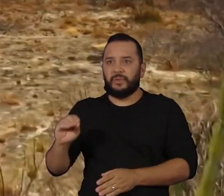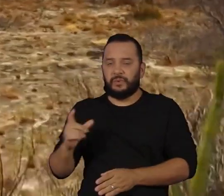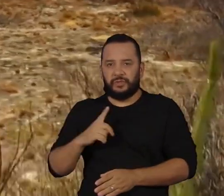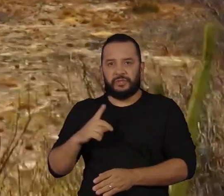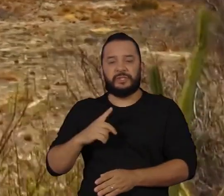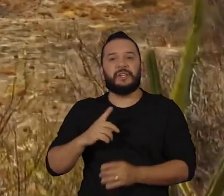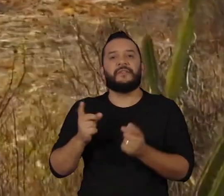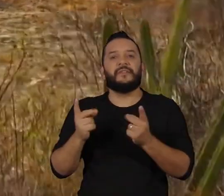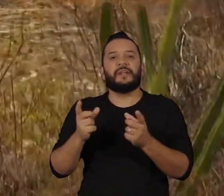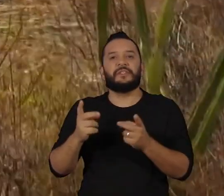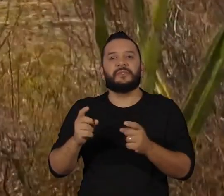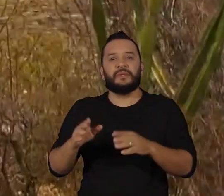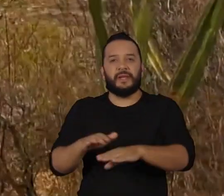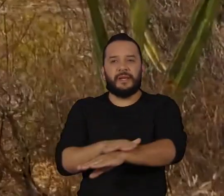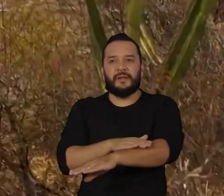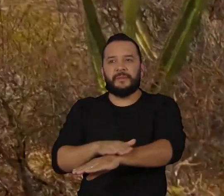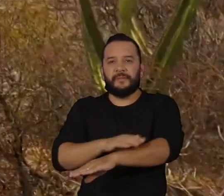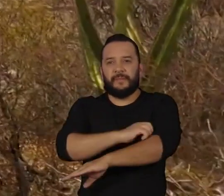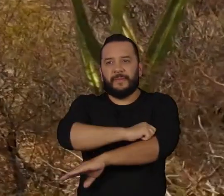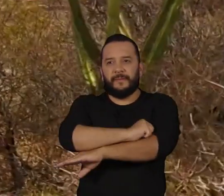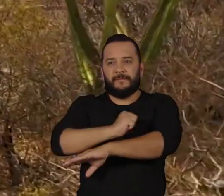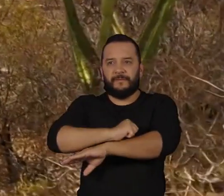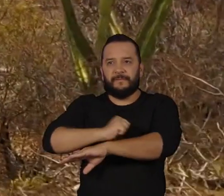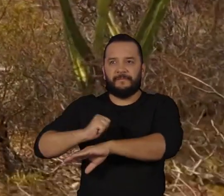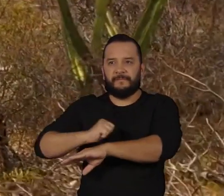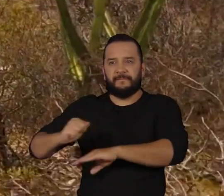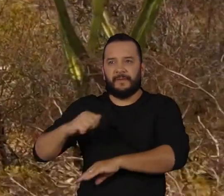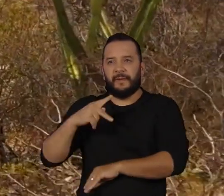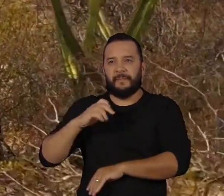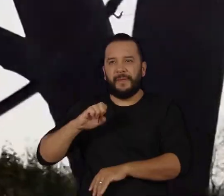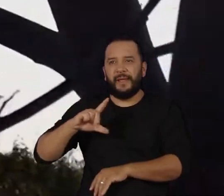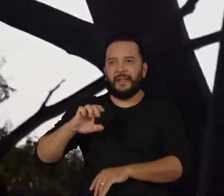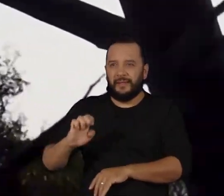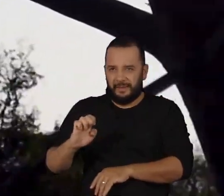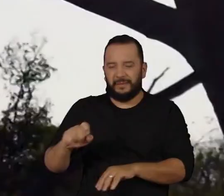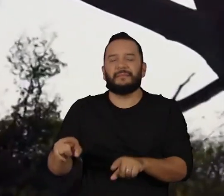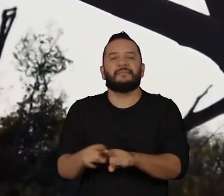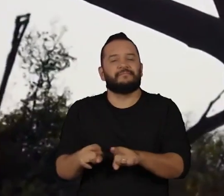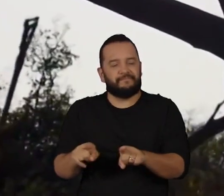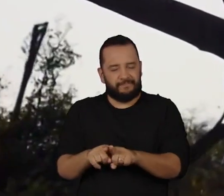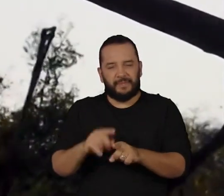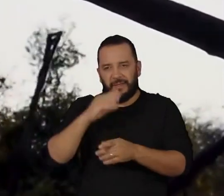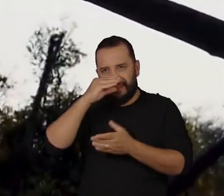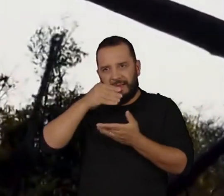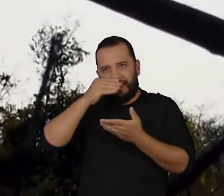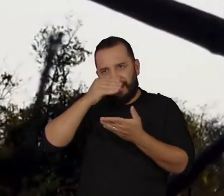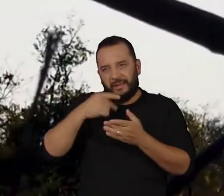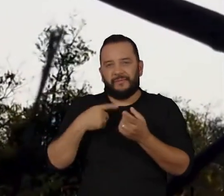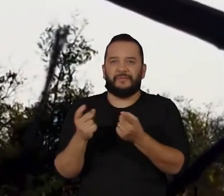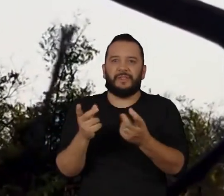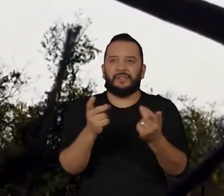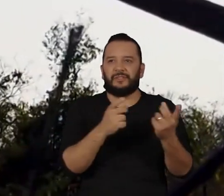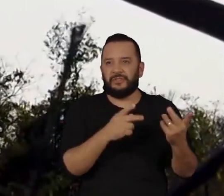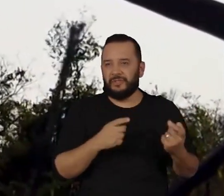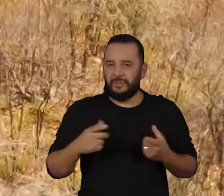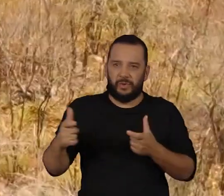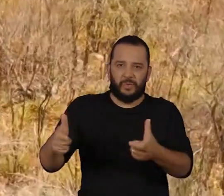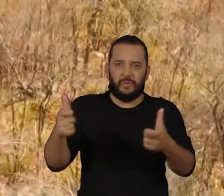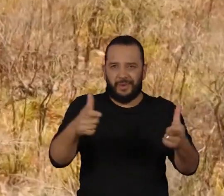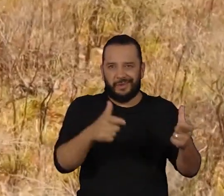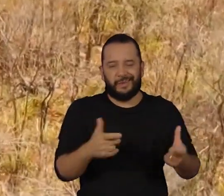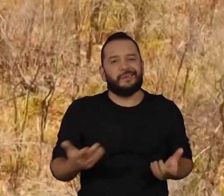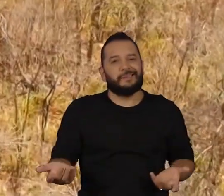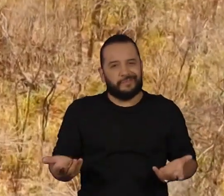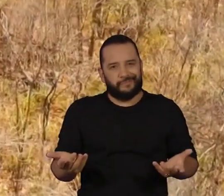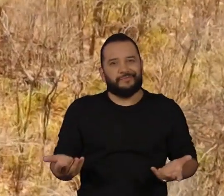de peles de animais, né? E a anta é citada como um desses animais caçados na região